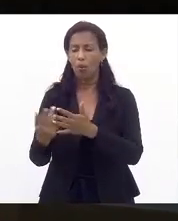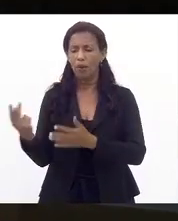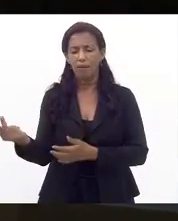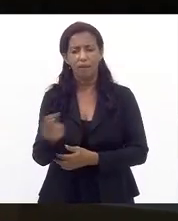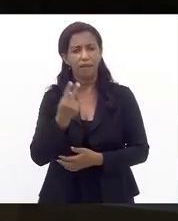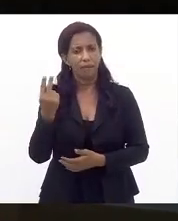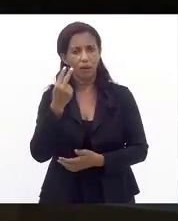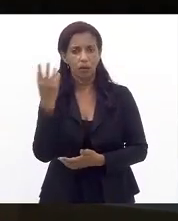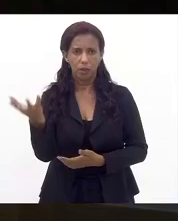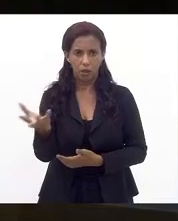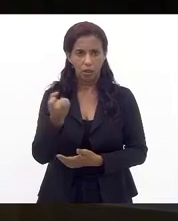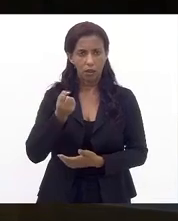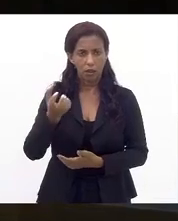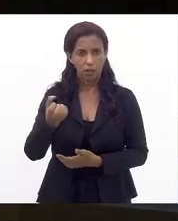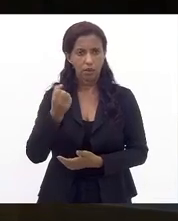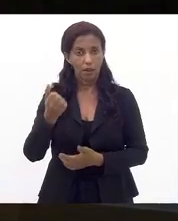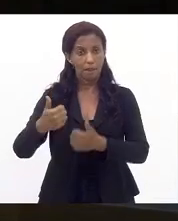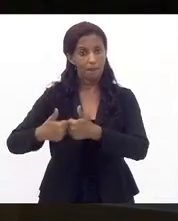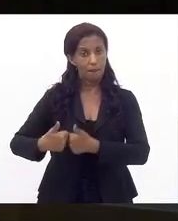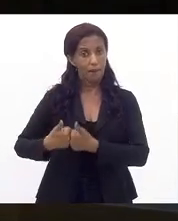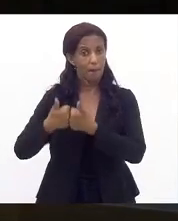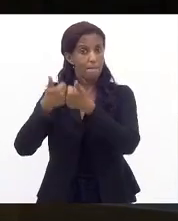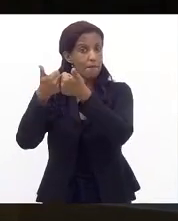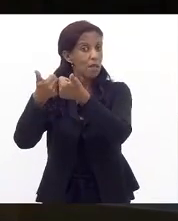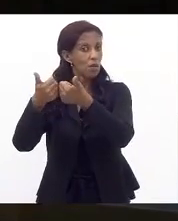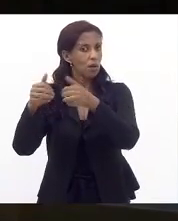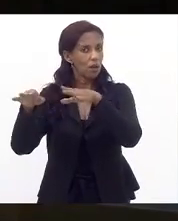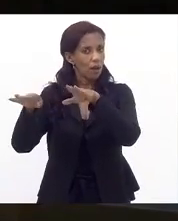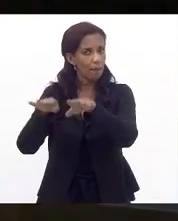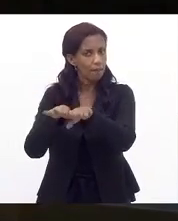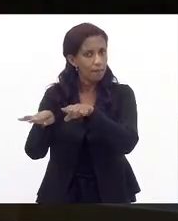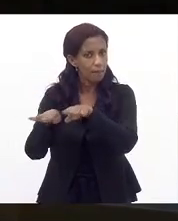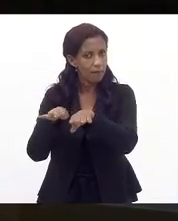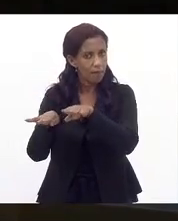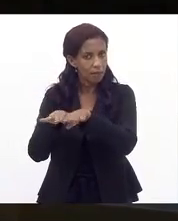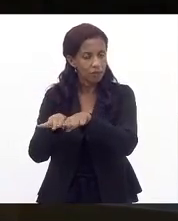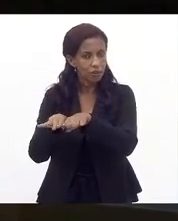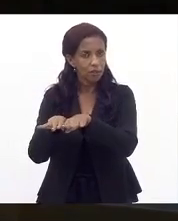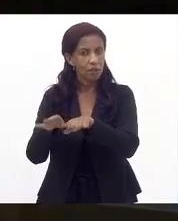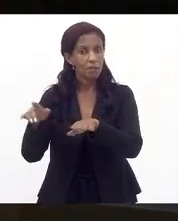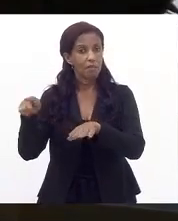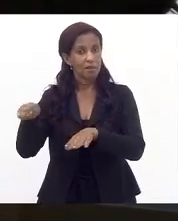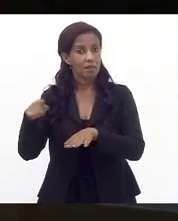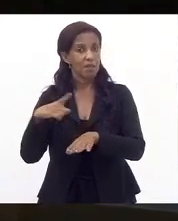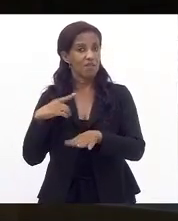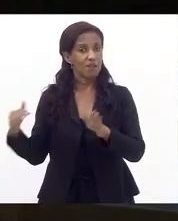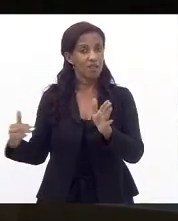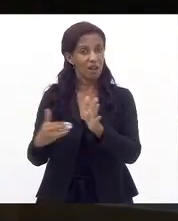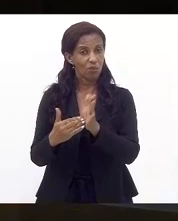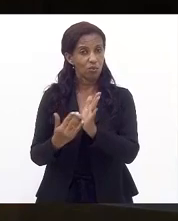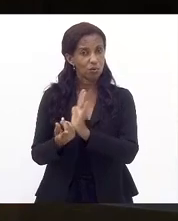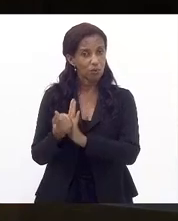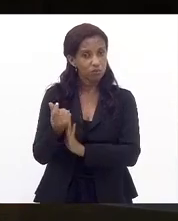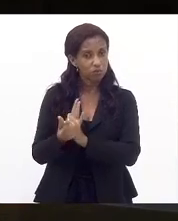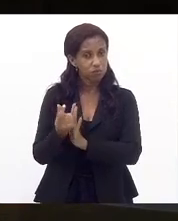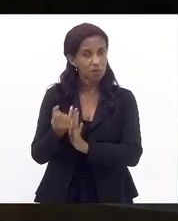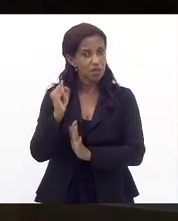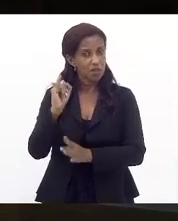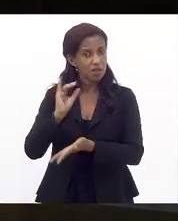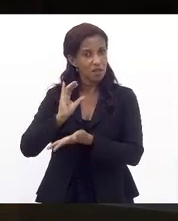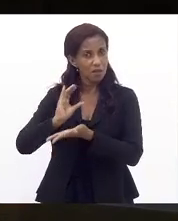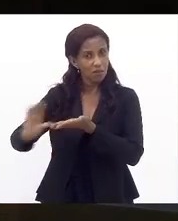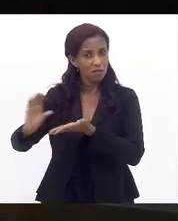qualquer valor que ele receba para melhorar a média mas aqueles que vão ter a última remuneração se ele